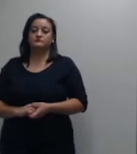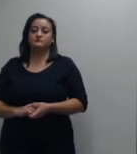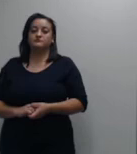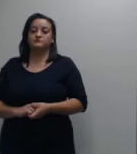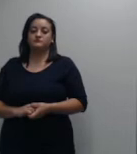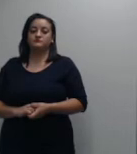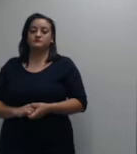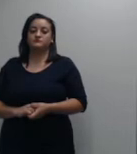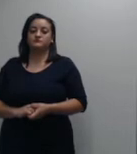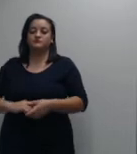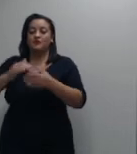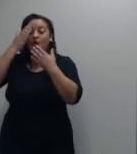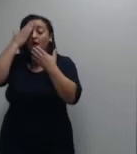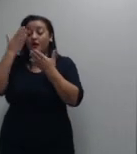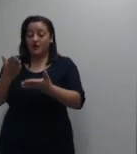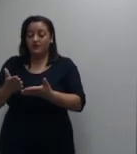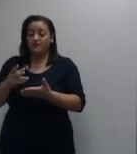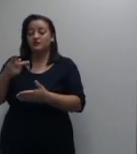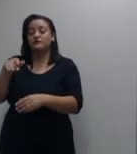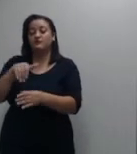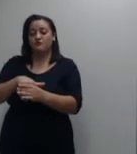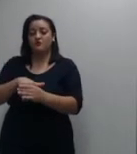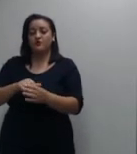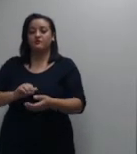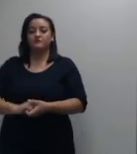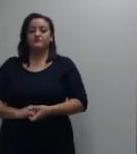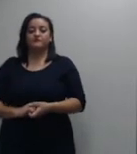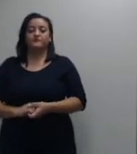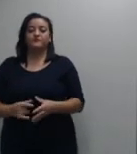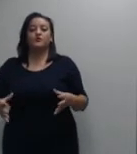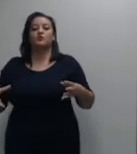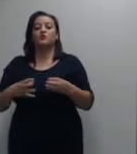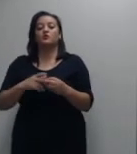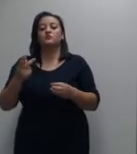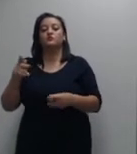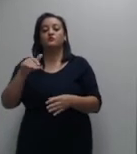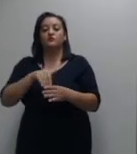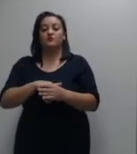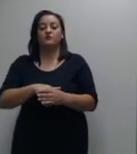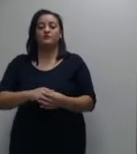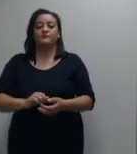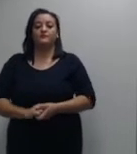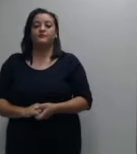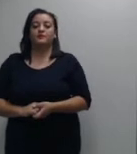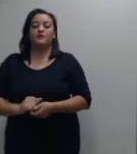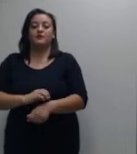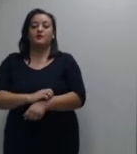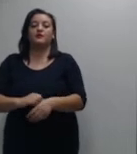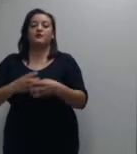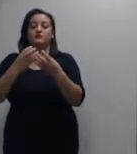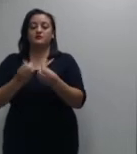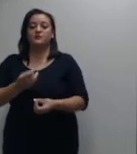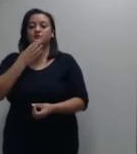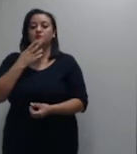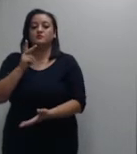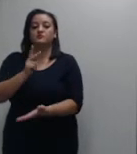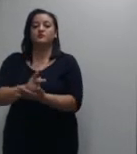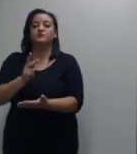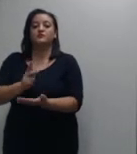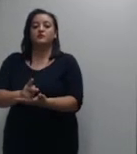agradeço a você nesse e concluiu seu voto pelo deferimento do pedido de homologação